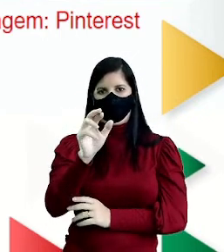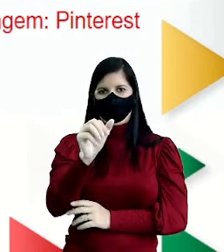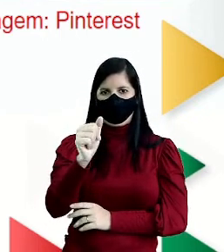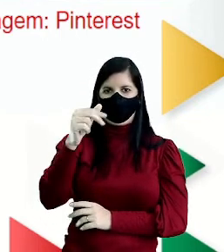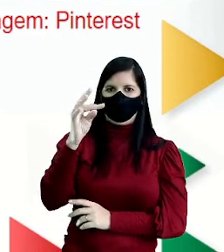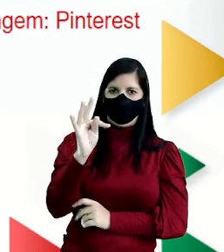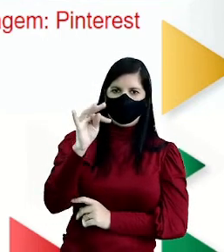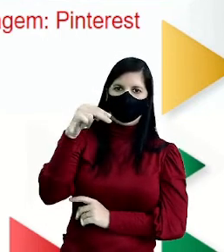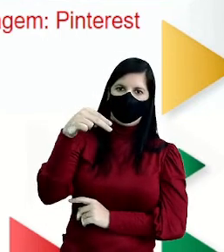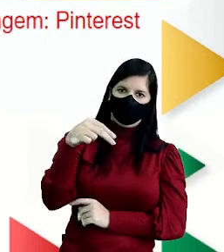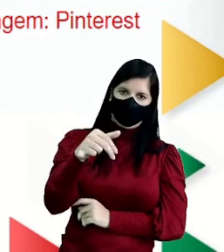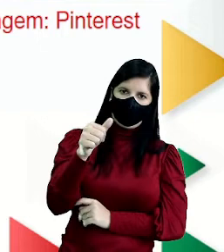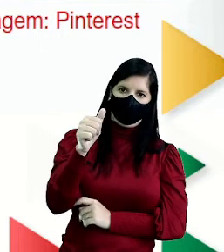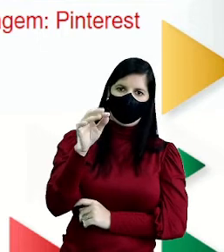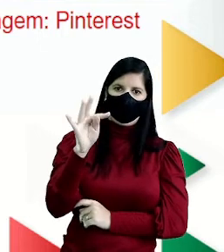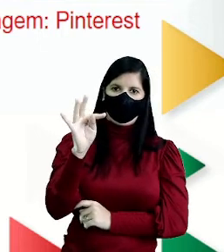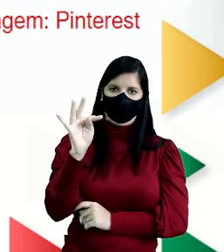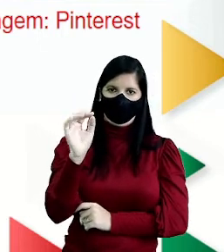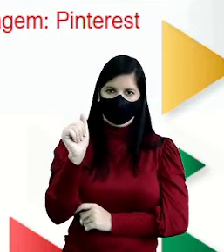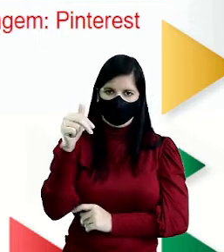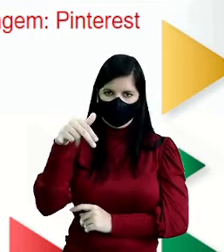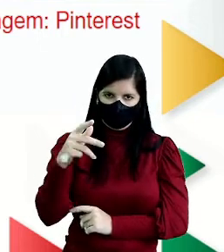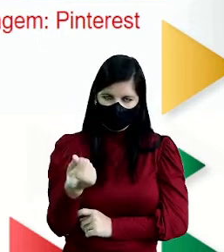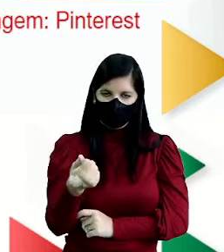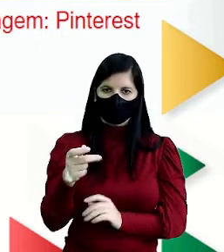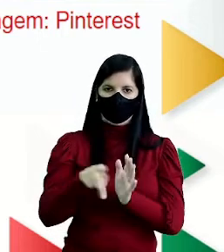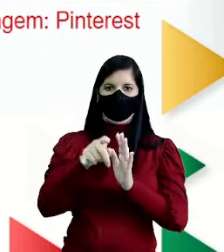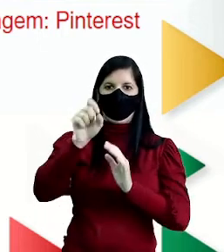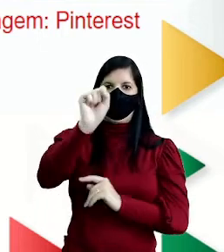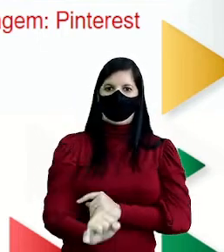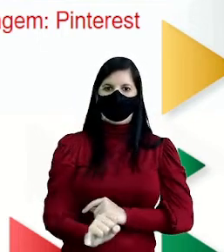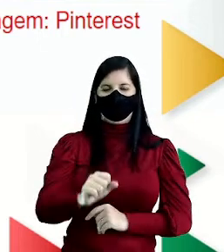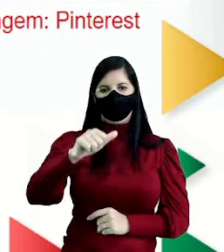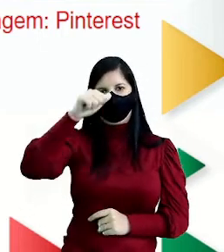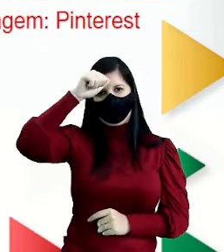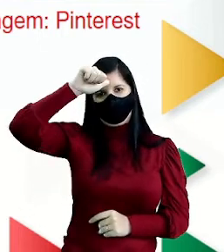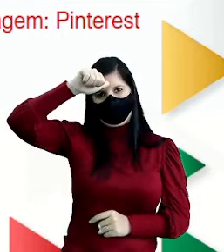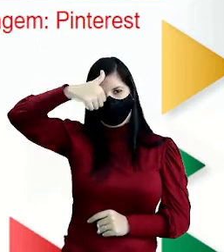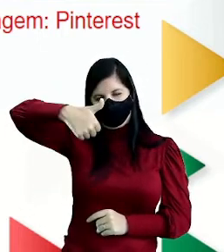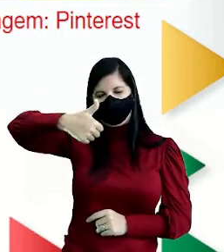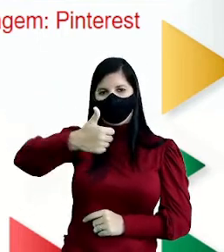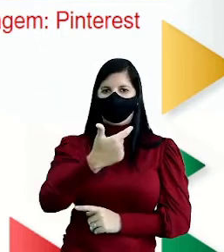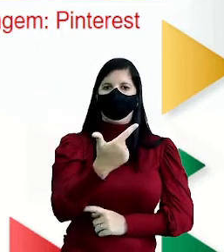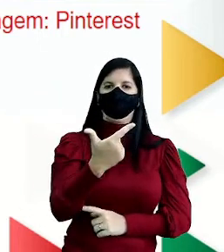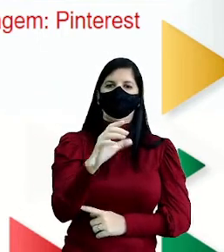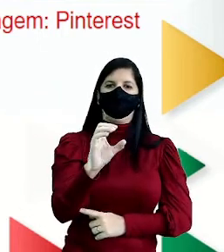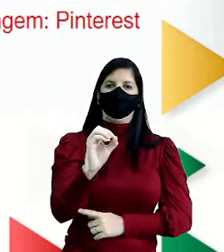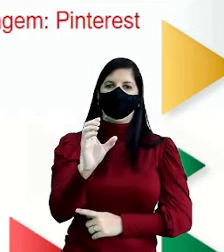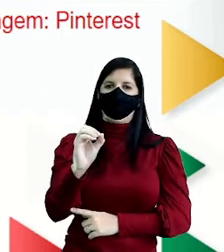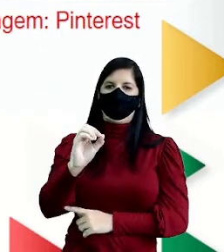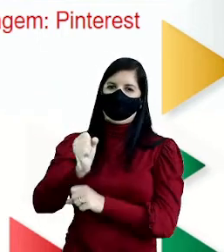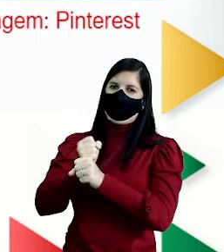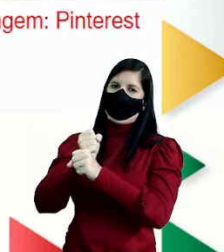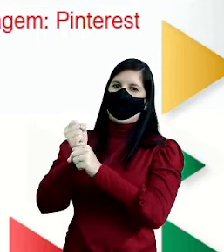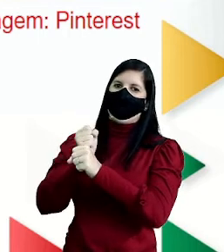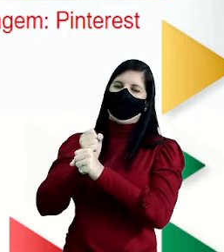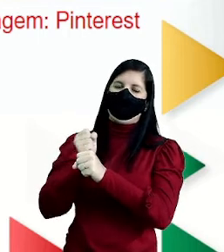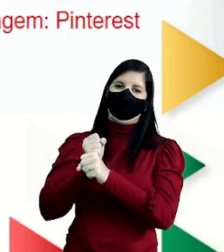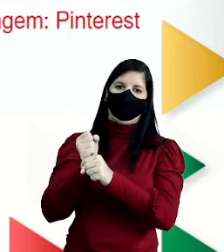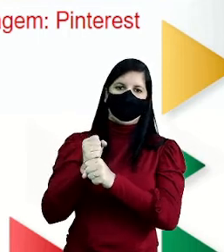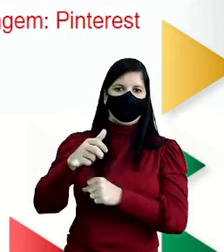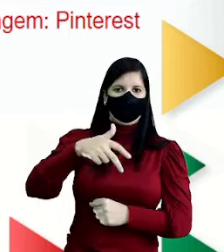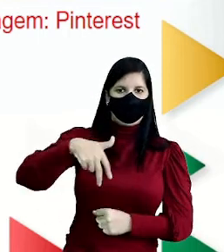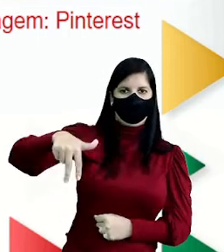dança apresentada em templos no sul da Índia há cerca de 2000 anos pelas Devadasis, as dançarinas,